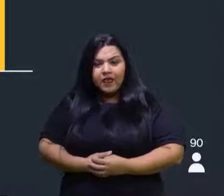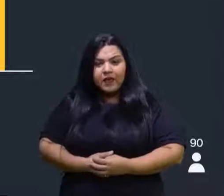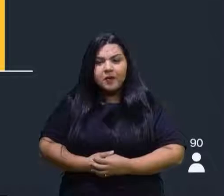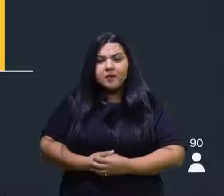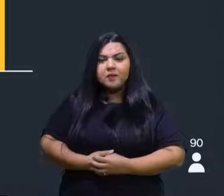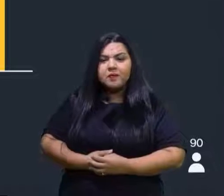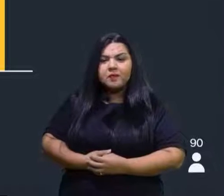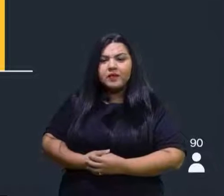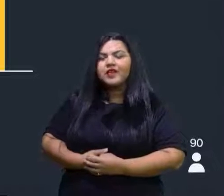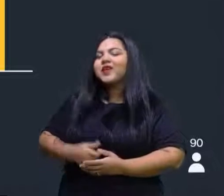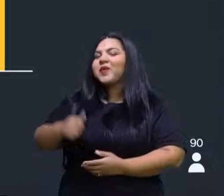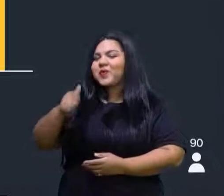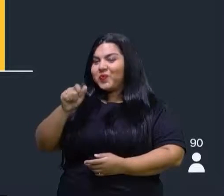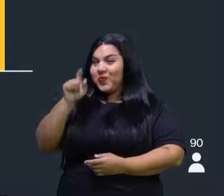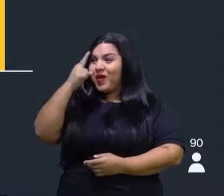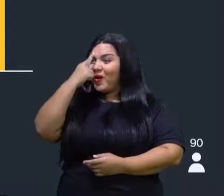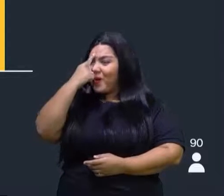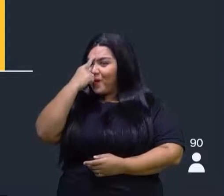que é a